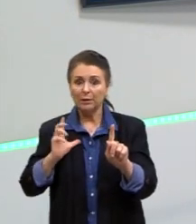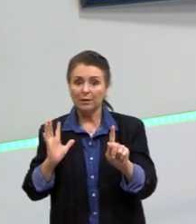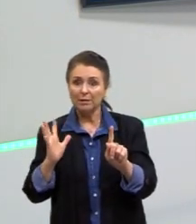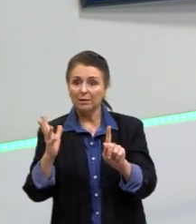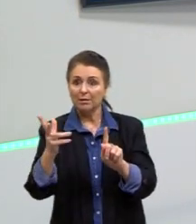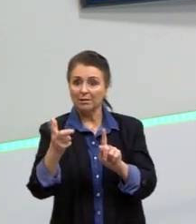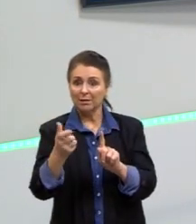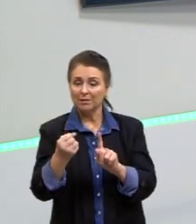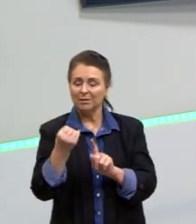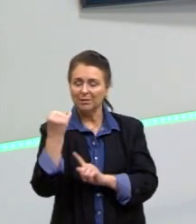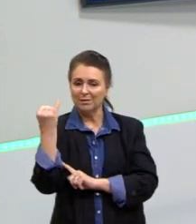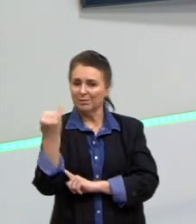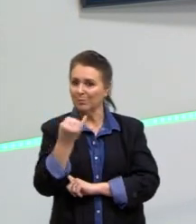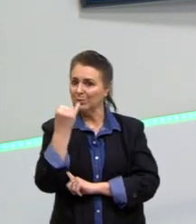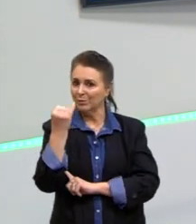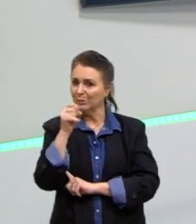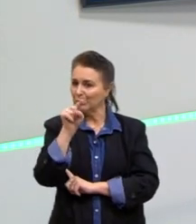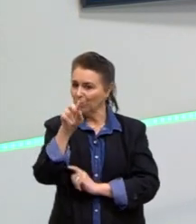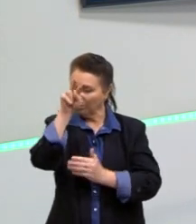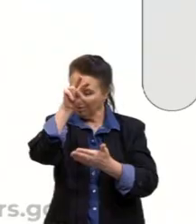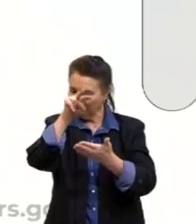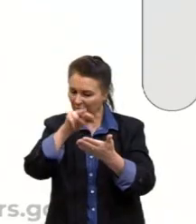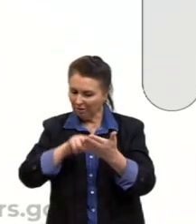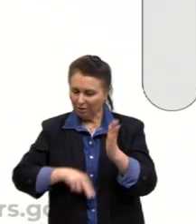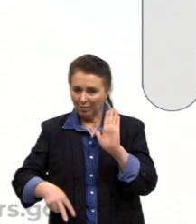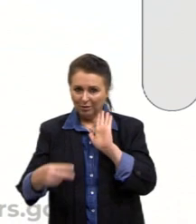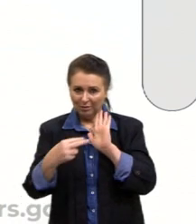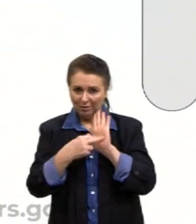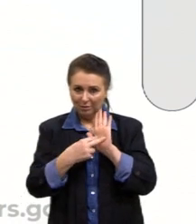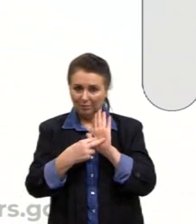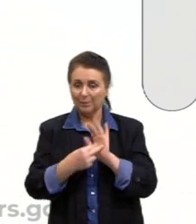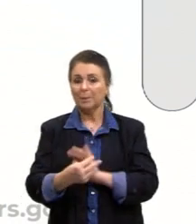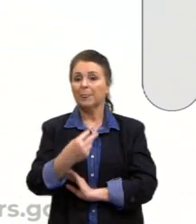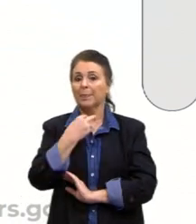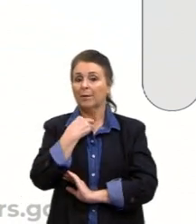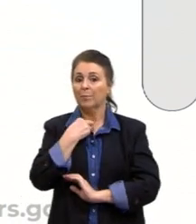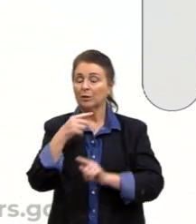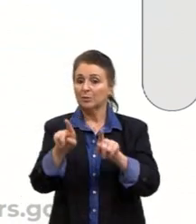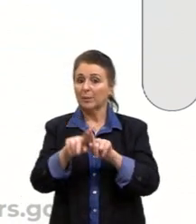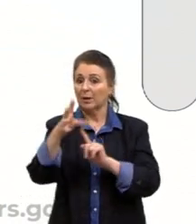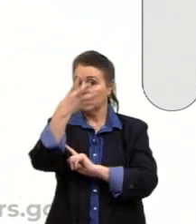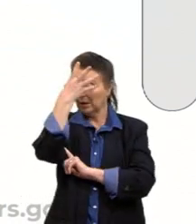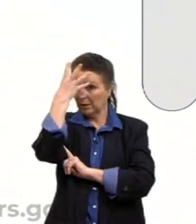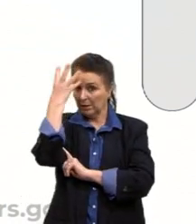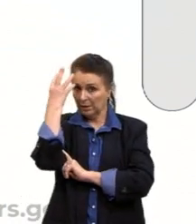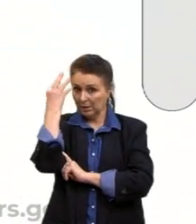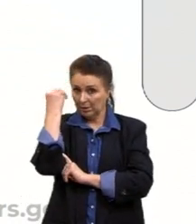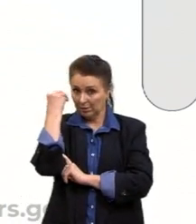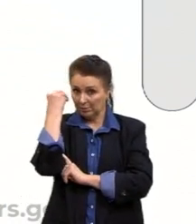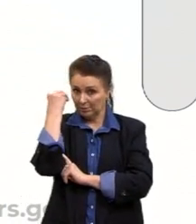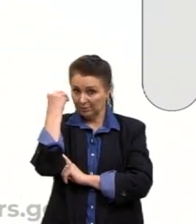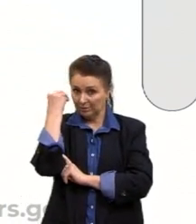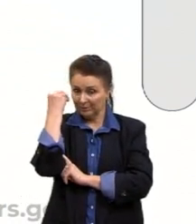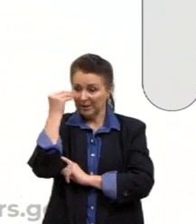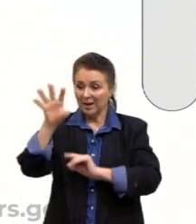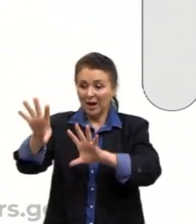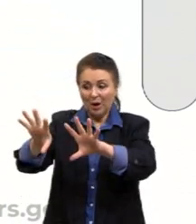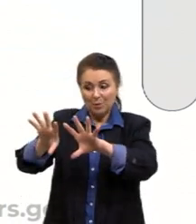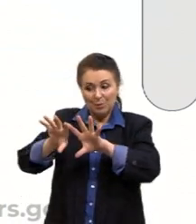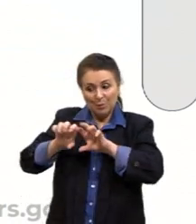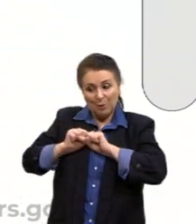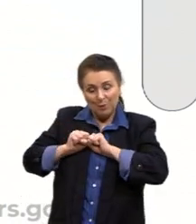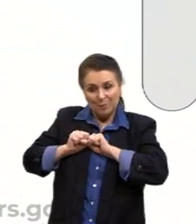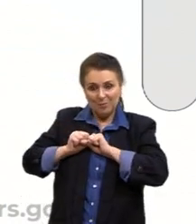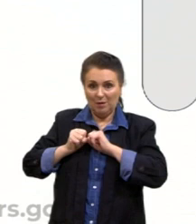são importantes. E também vocês não devem esquecer que apropriar-se das